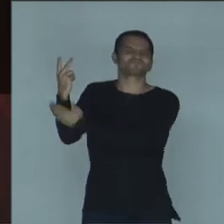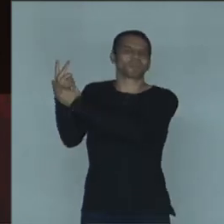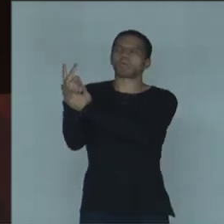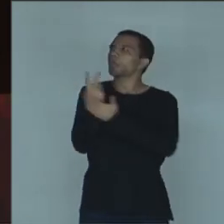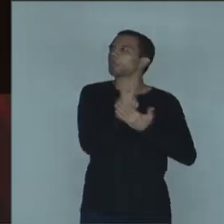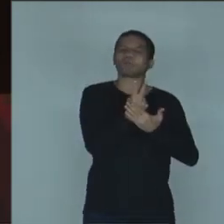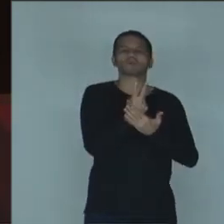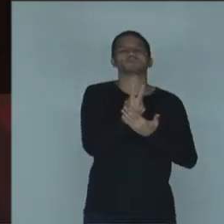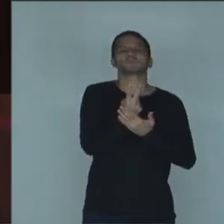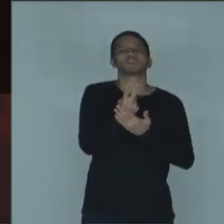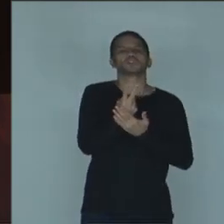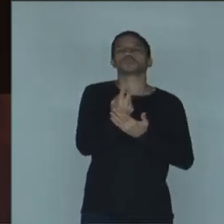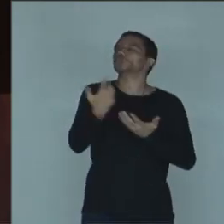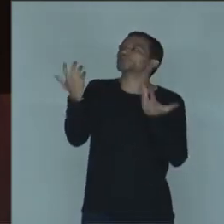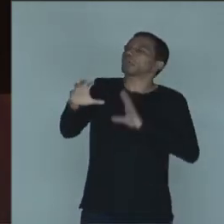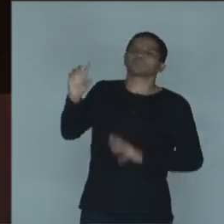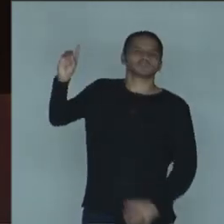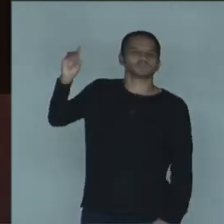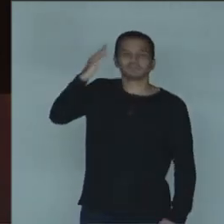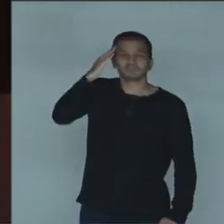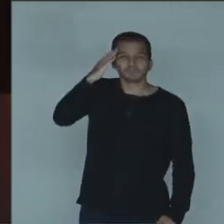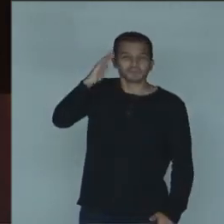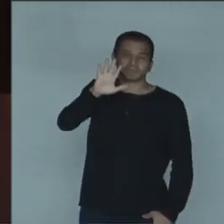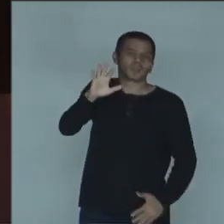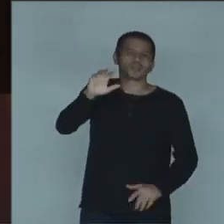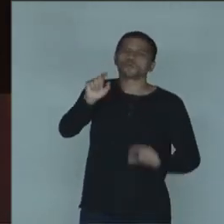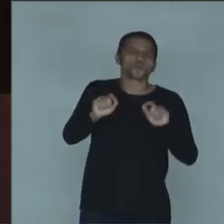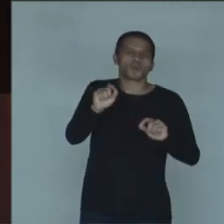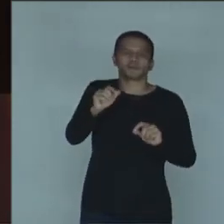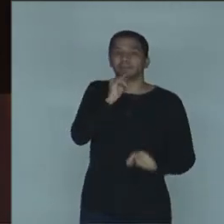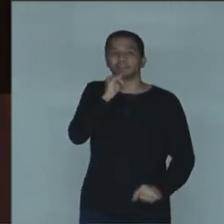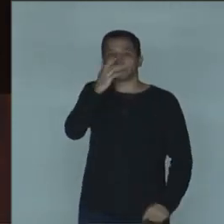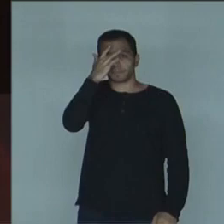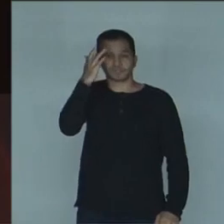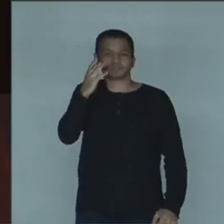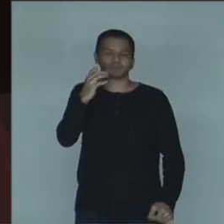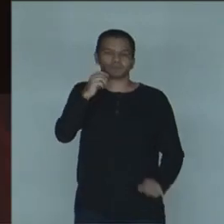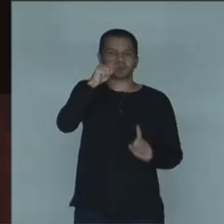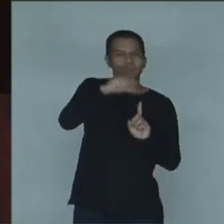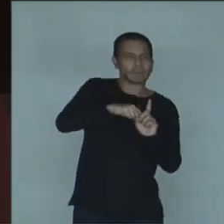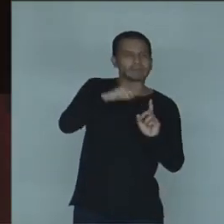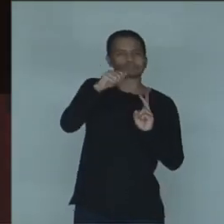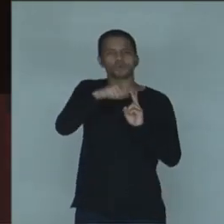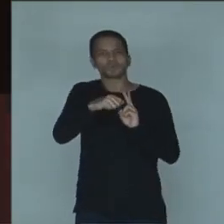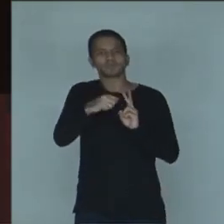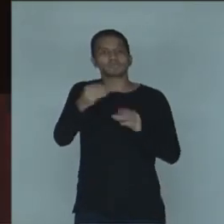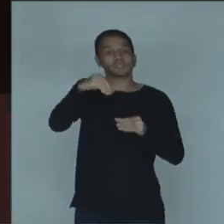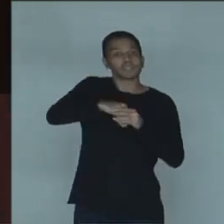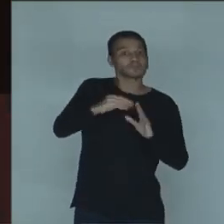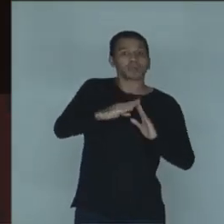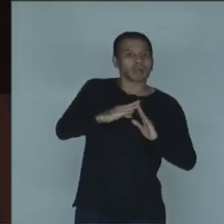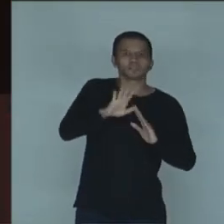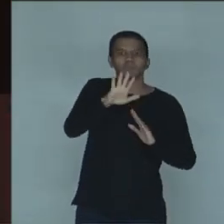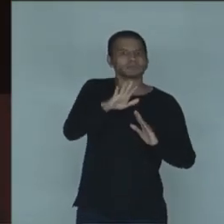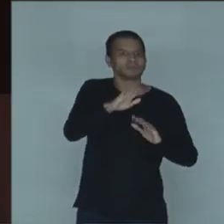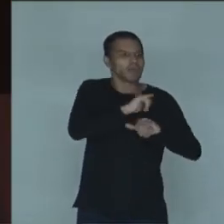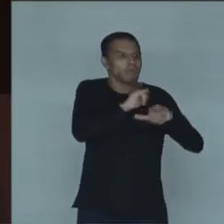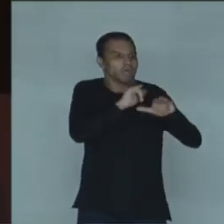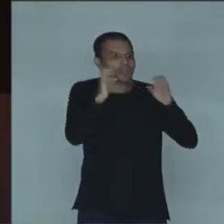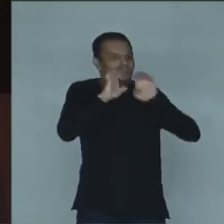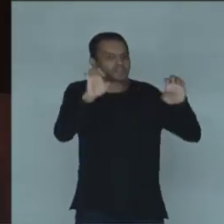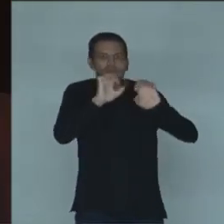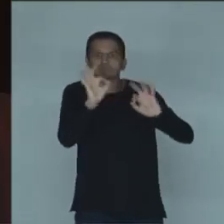as pessoas tanto que elas estão Talvez um mês em casa um mês e meio dois meses em casa e não falar de Jesus para